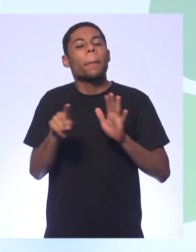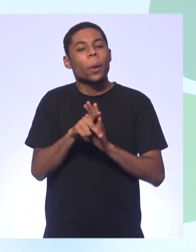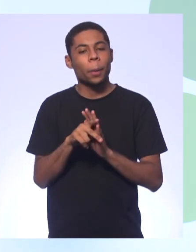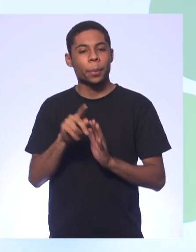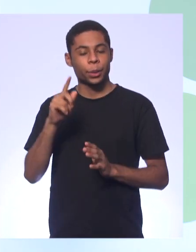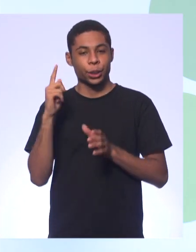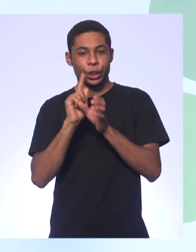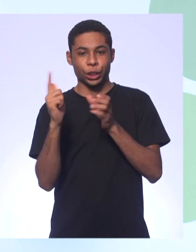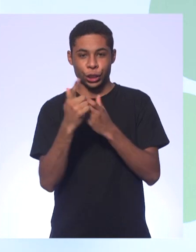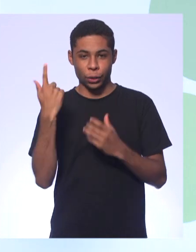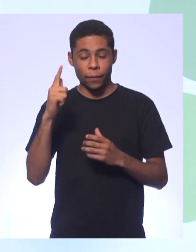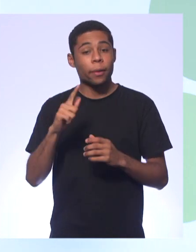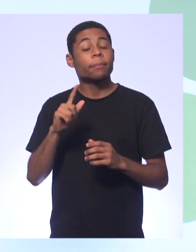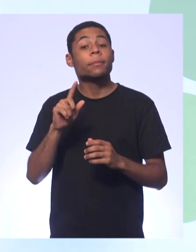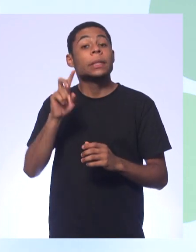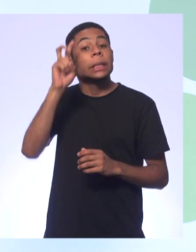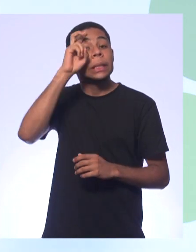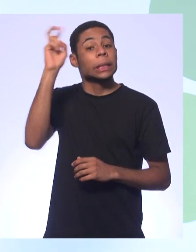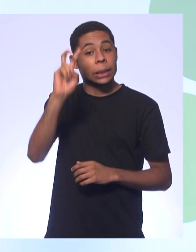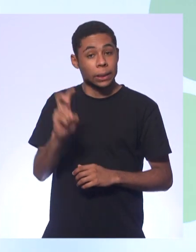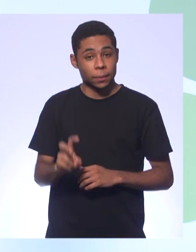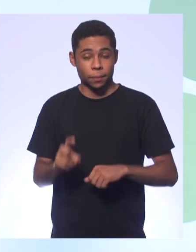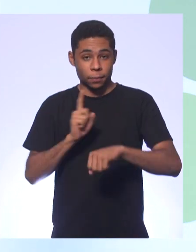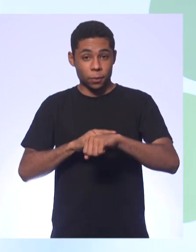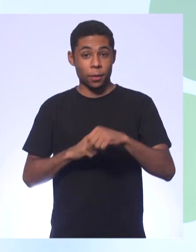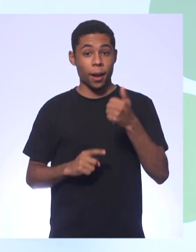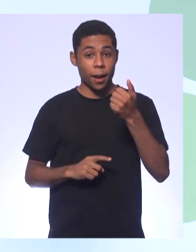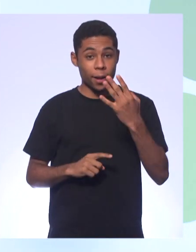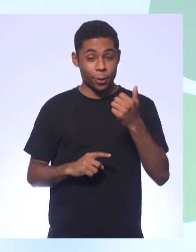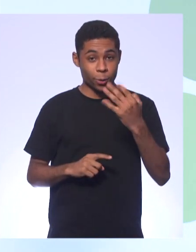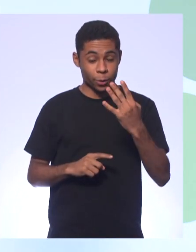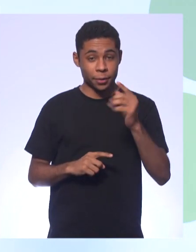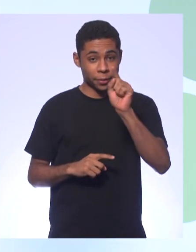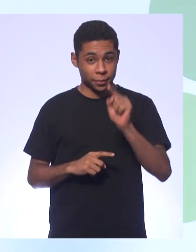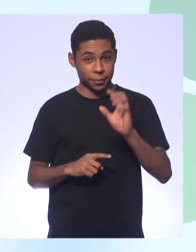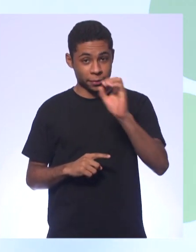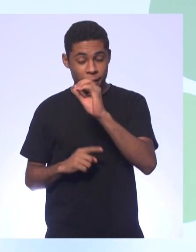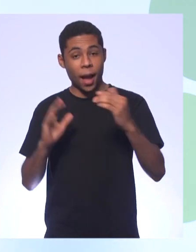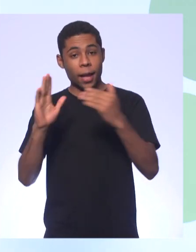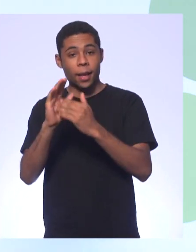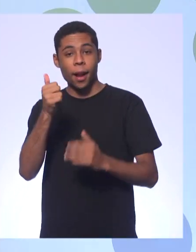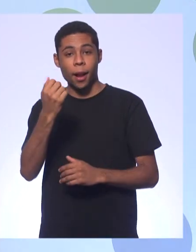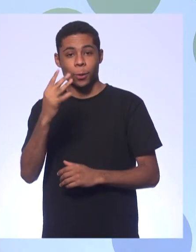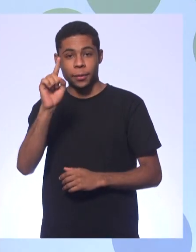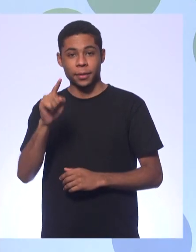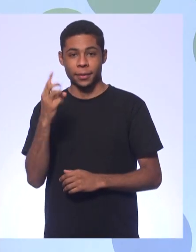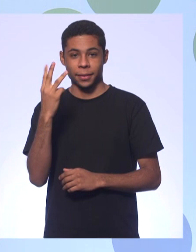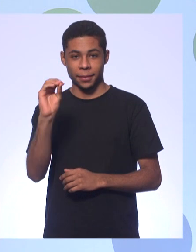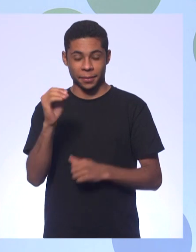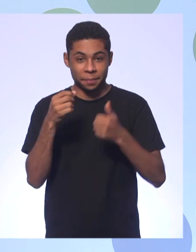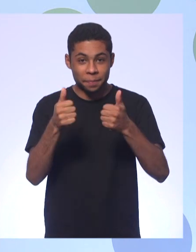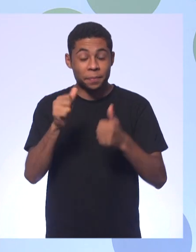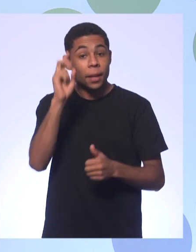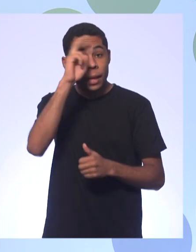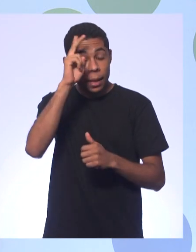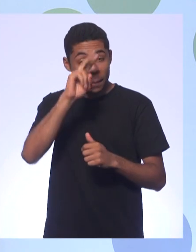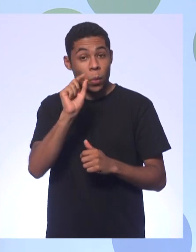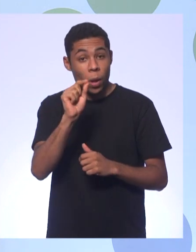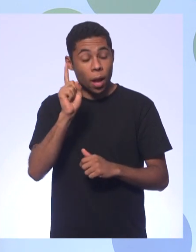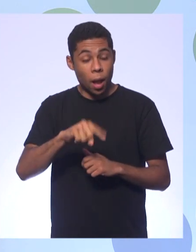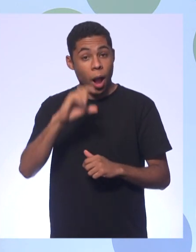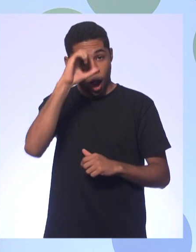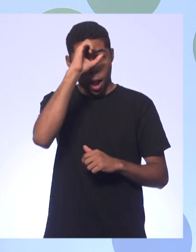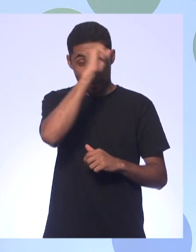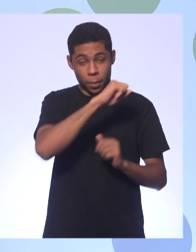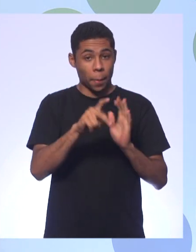que acontece aí todas as quintas-feiras das14horas as 14 e 30 não lembrando aí que é uma habilidade